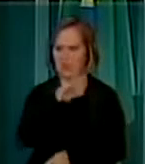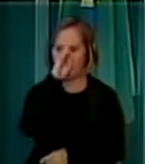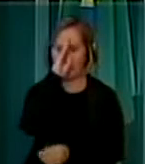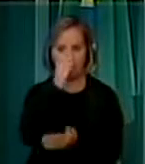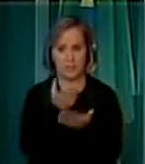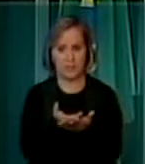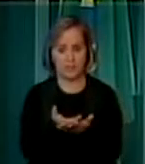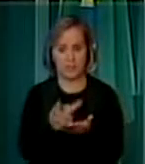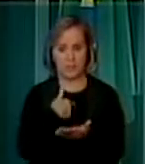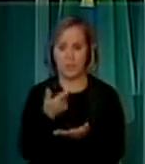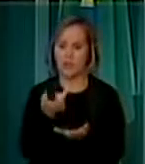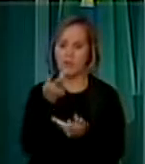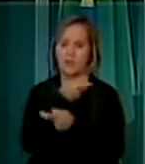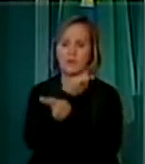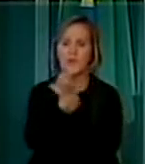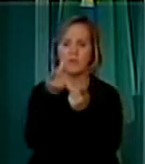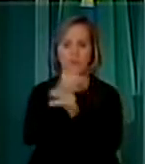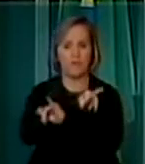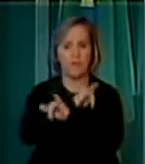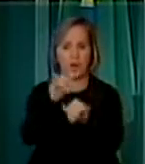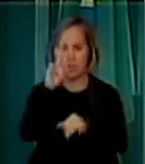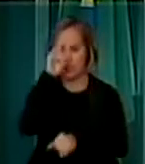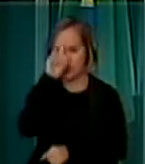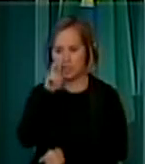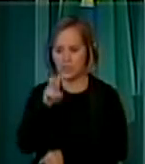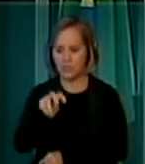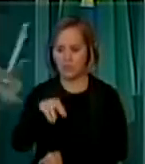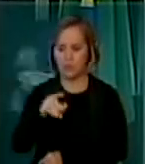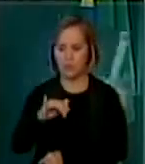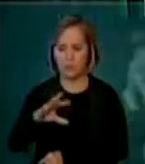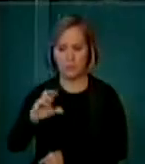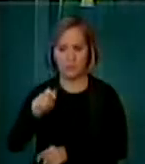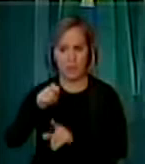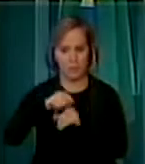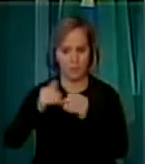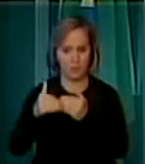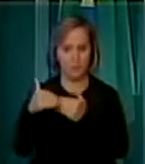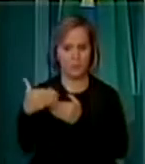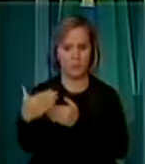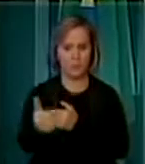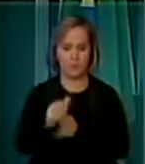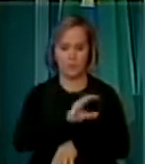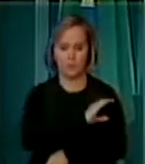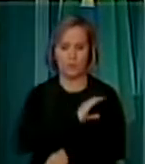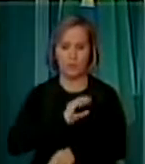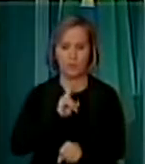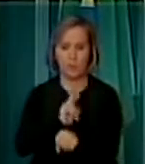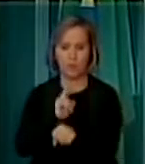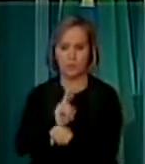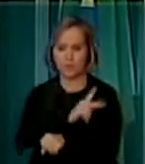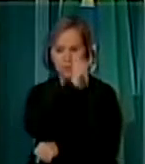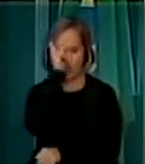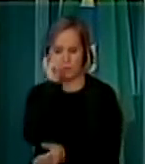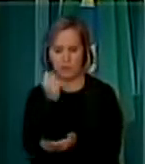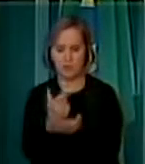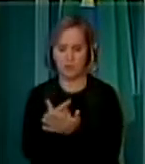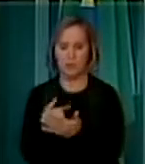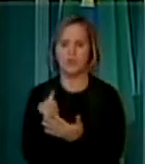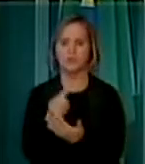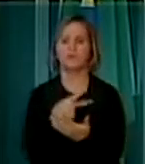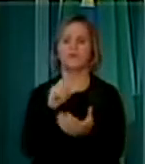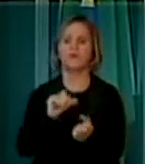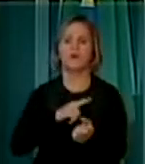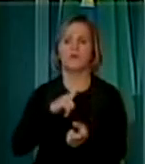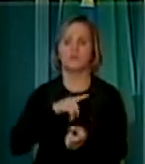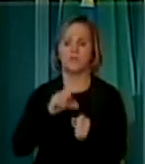deixar registrado que no dia 5 agora de maio, na Comissão de Defesa do Consumidor, teremos audiência